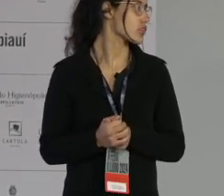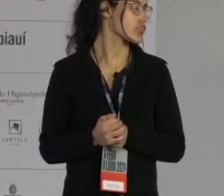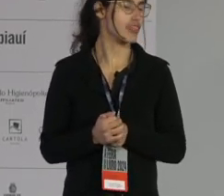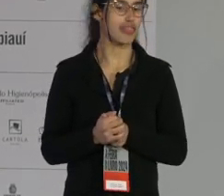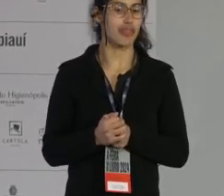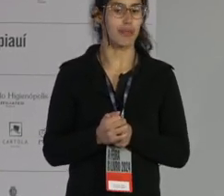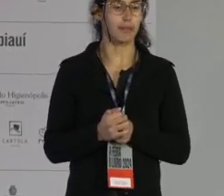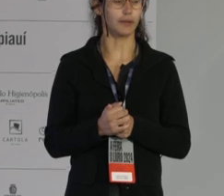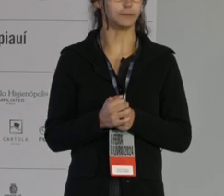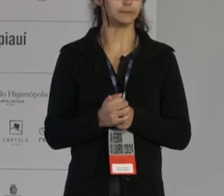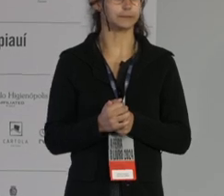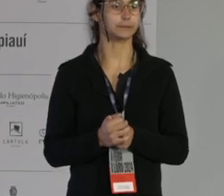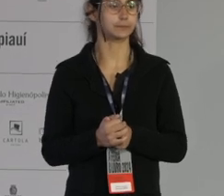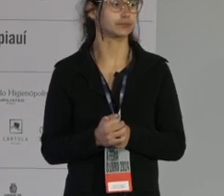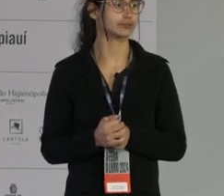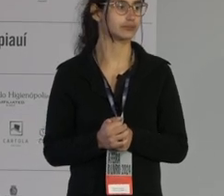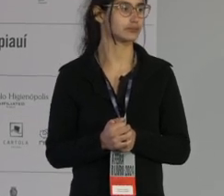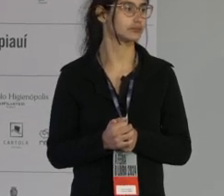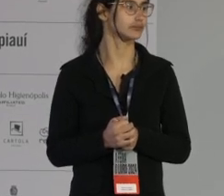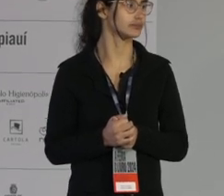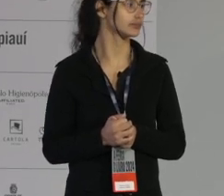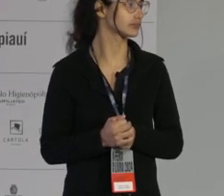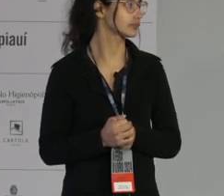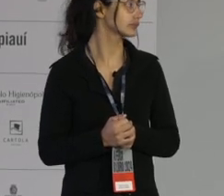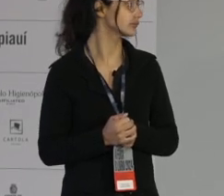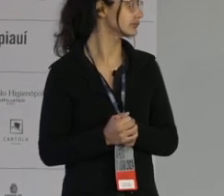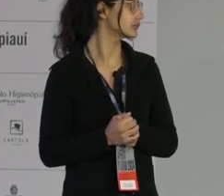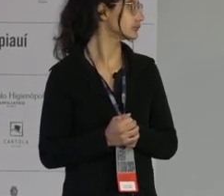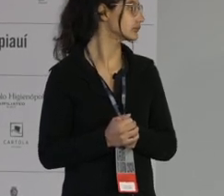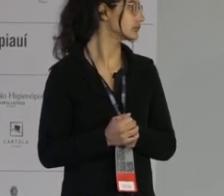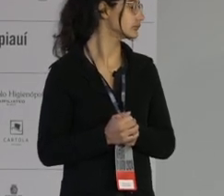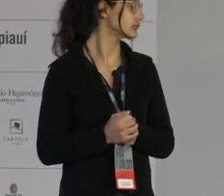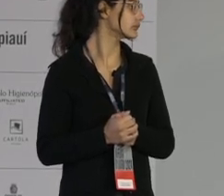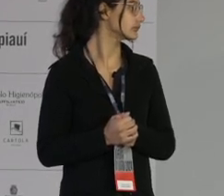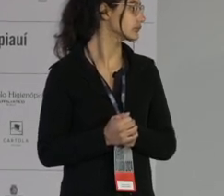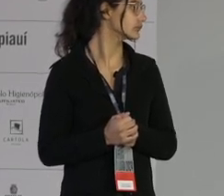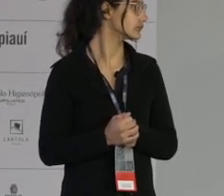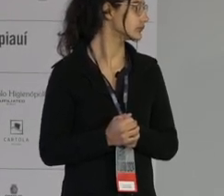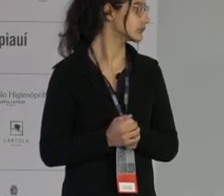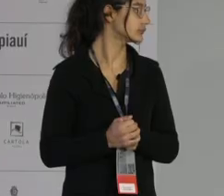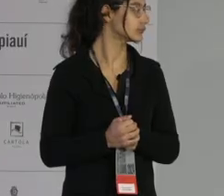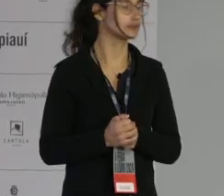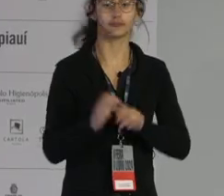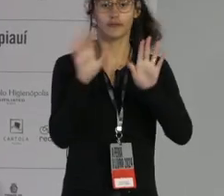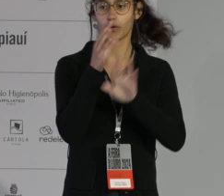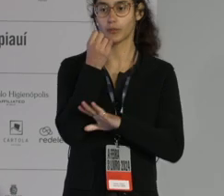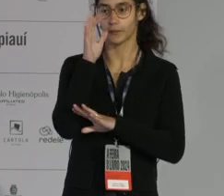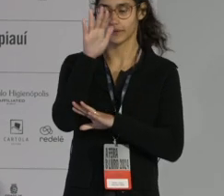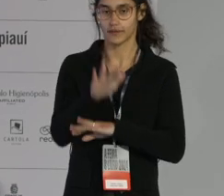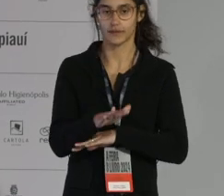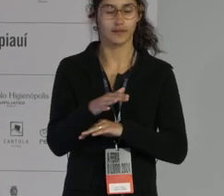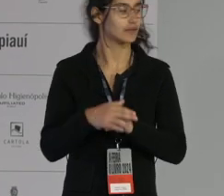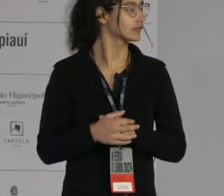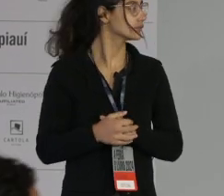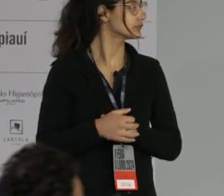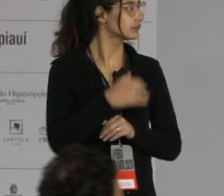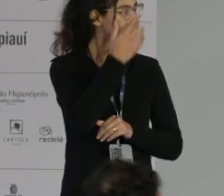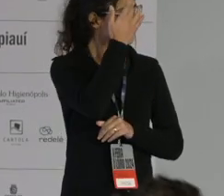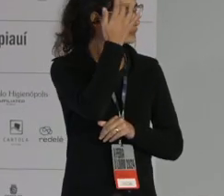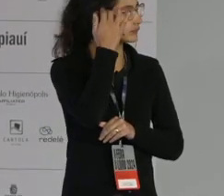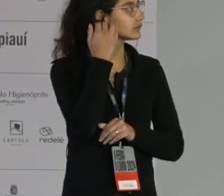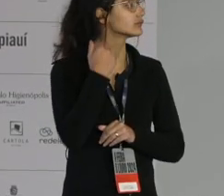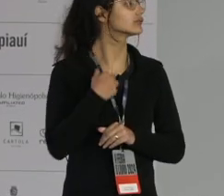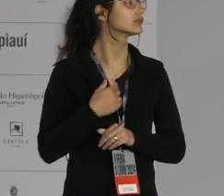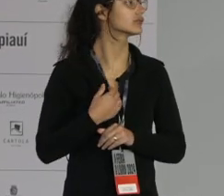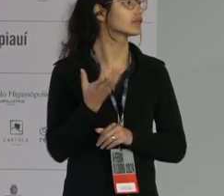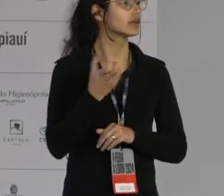Oi, Oi, boa tarde. Bom,